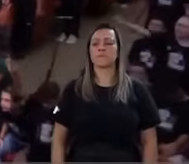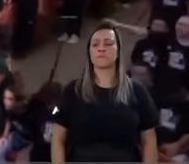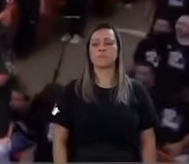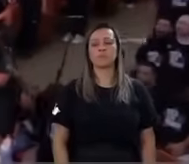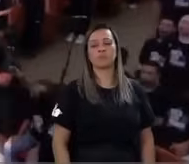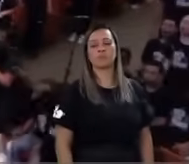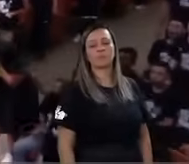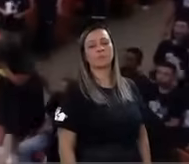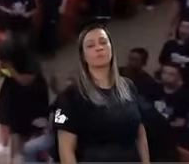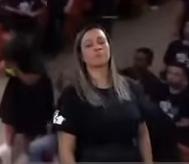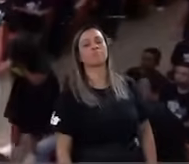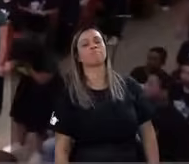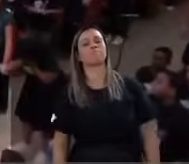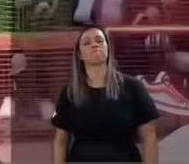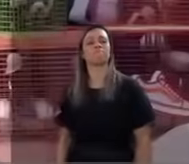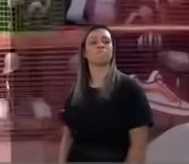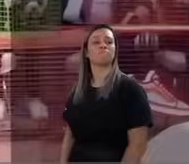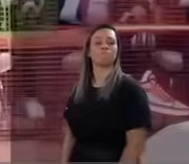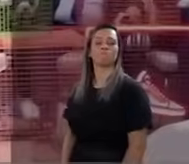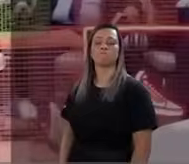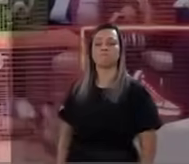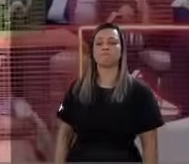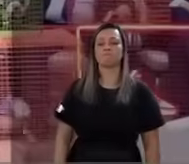Emanahama, remanai.